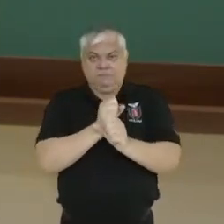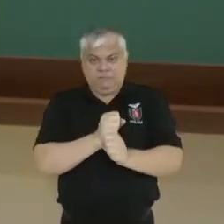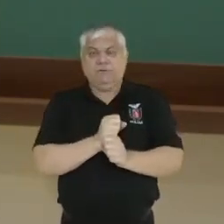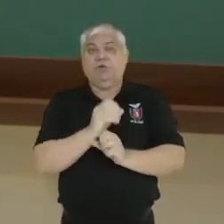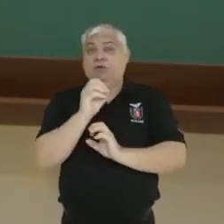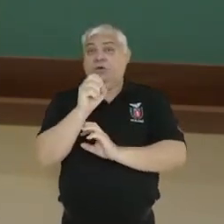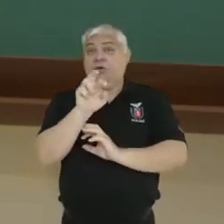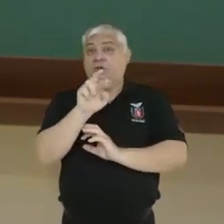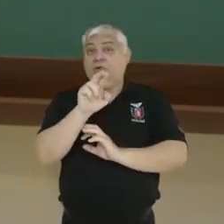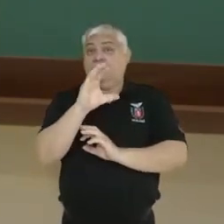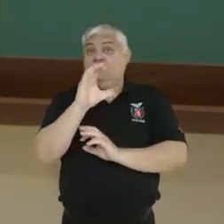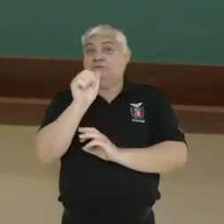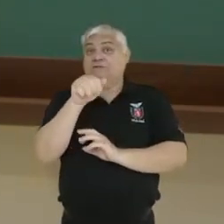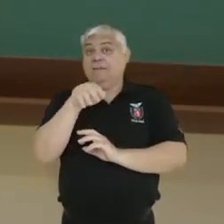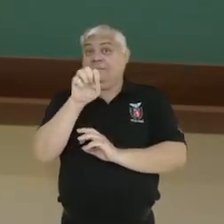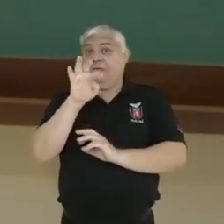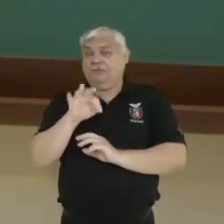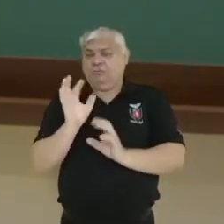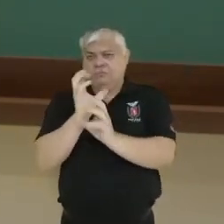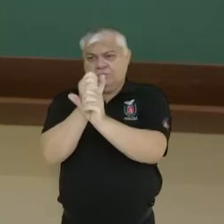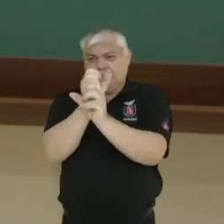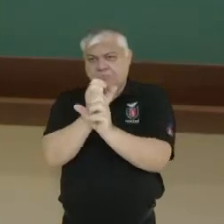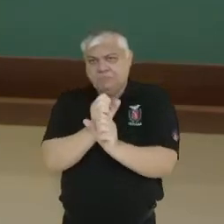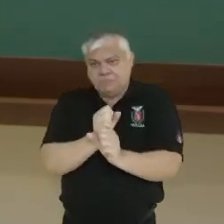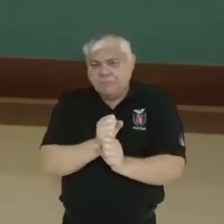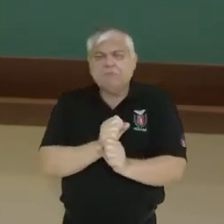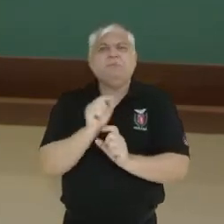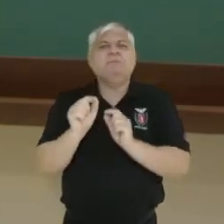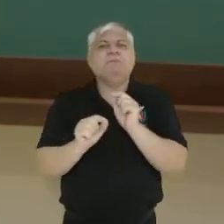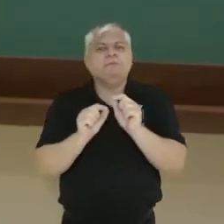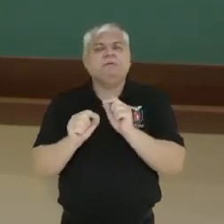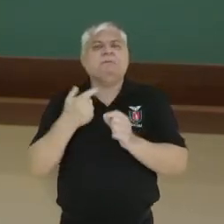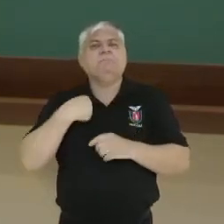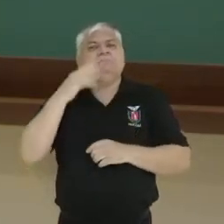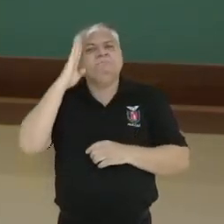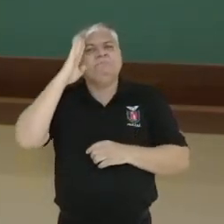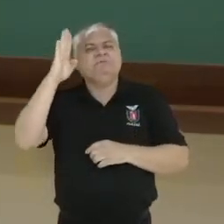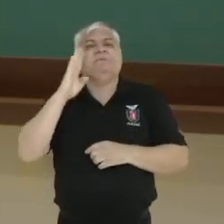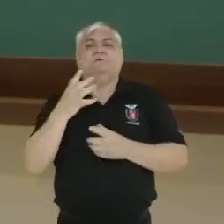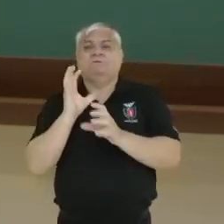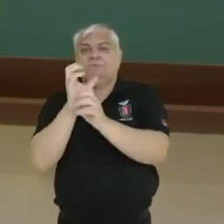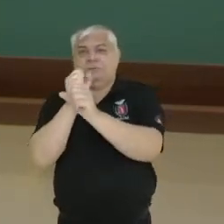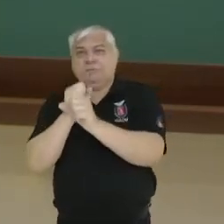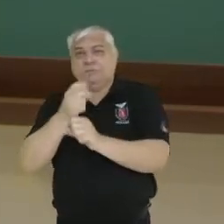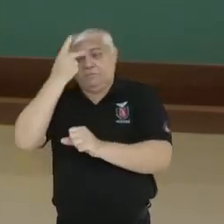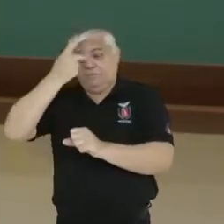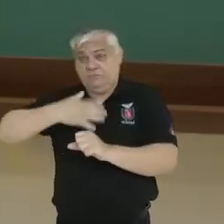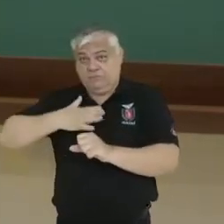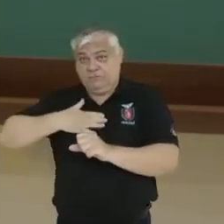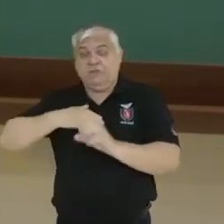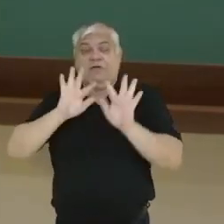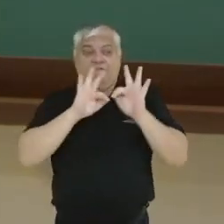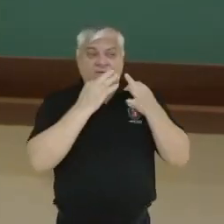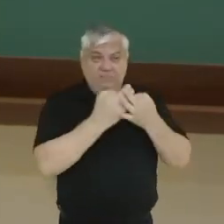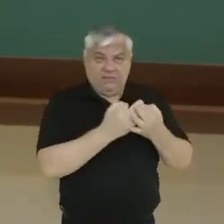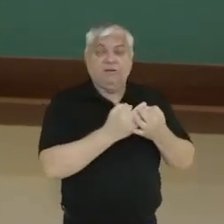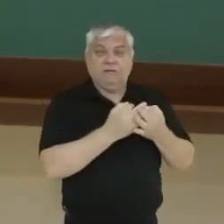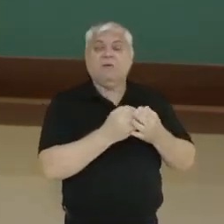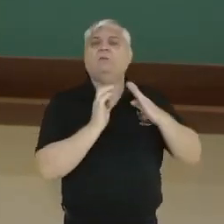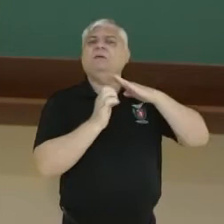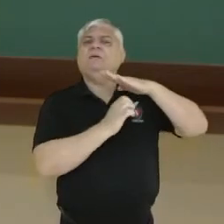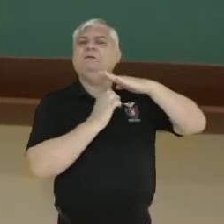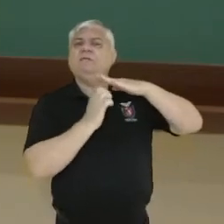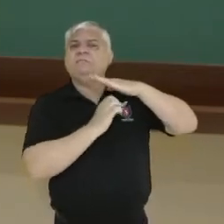falou sobre orçamento muito, né? Começamos a falar do orçamento, principalmente do orçamento pessoal e familiar. Numa empresa, o